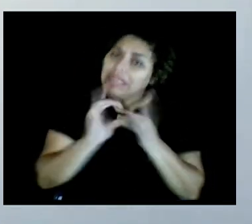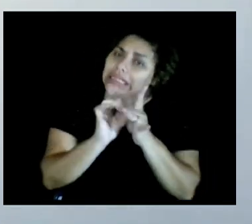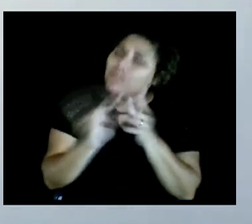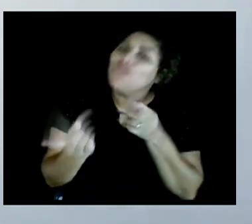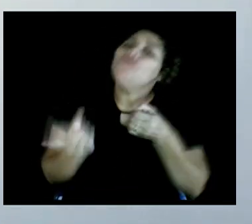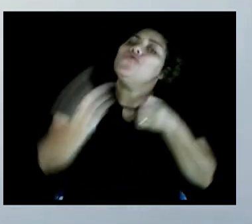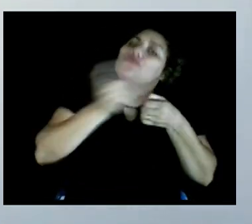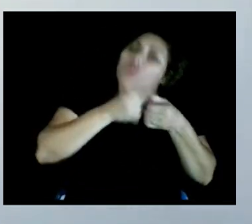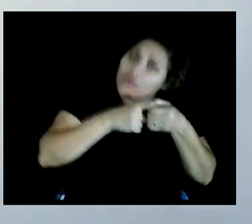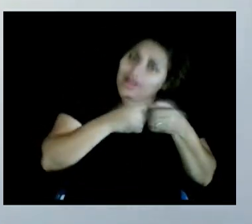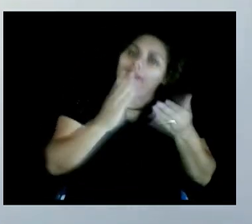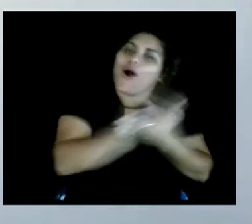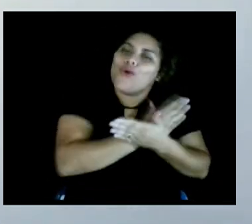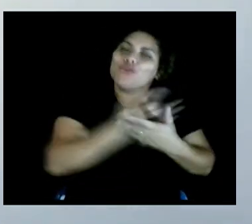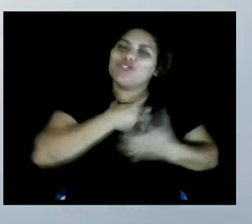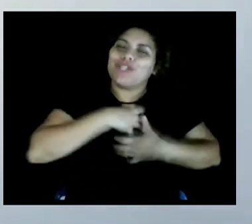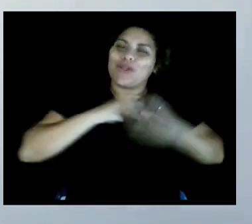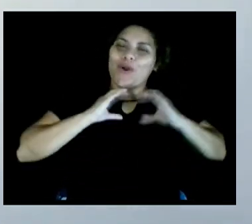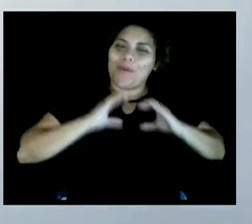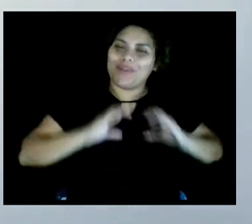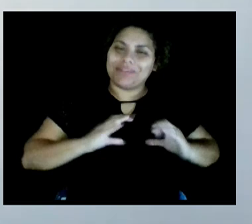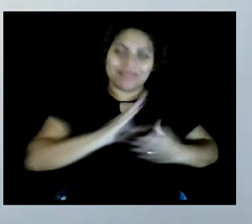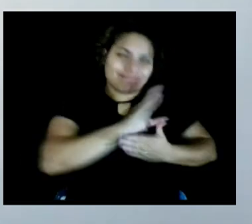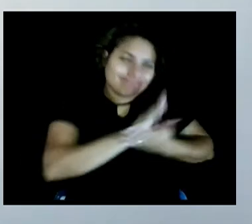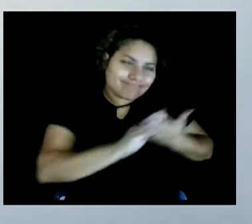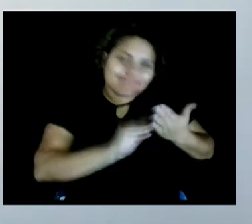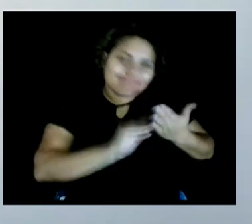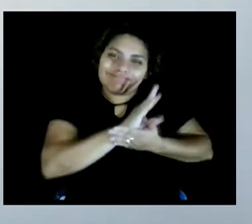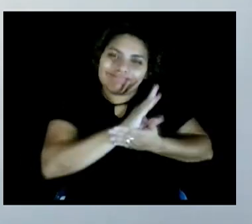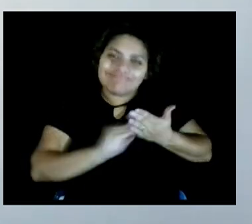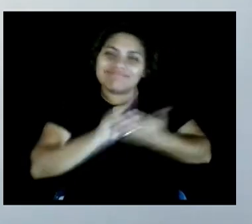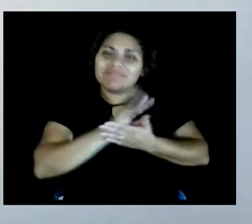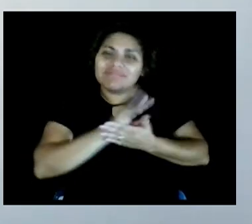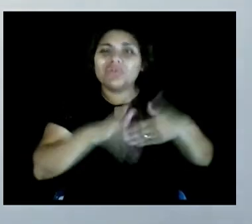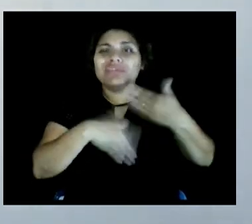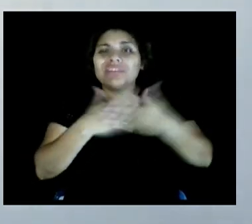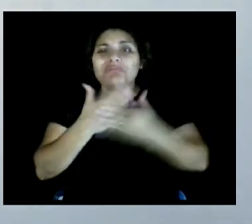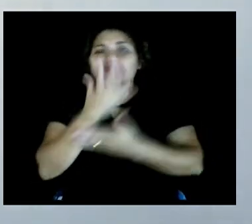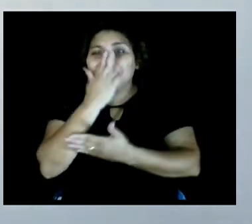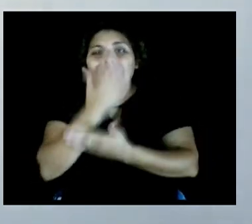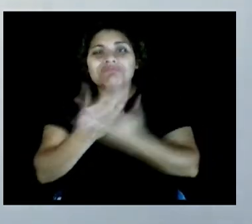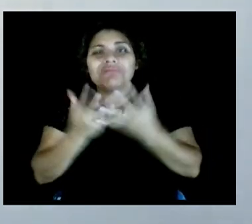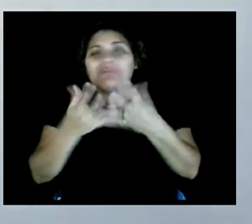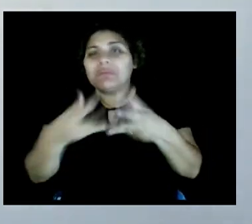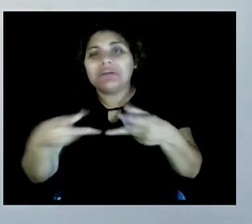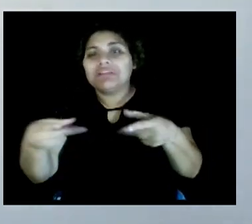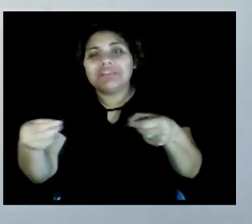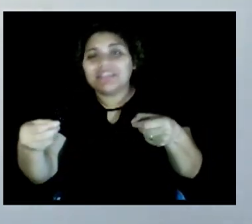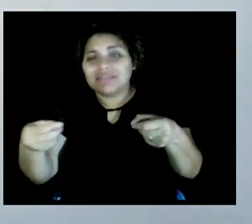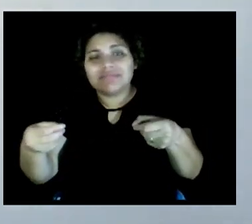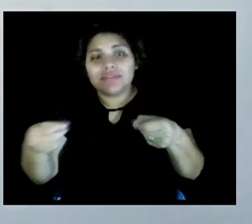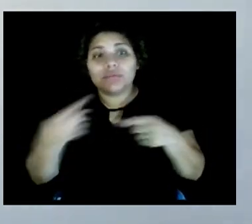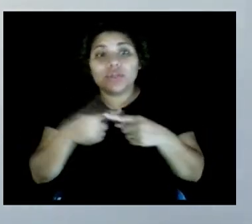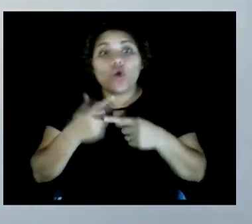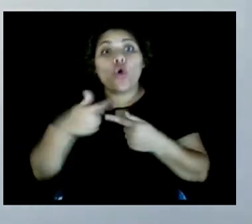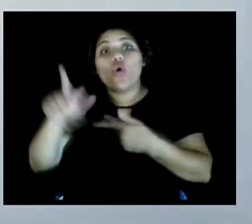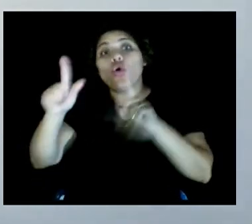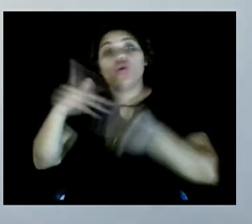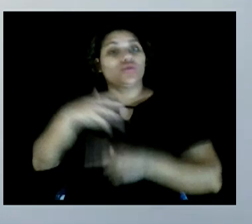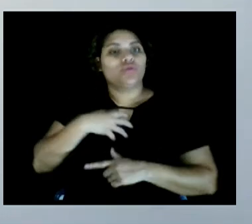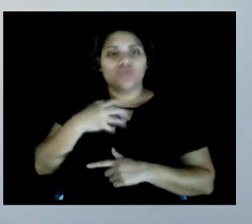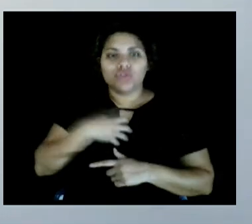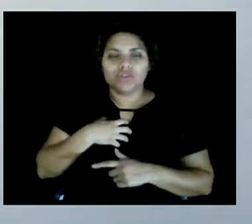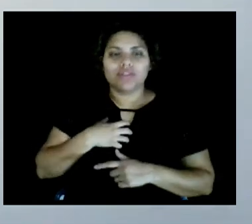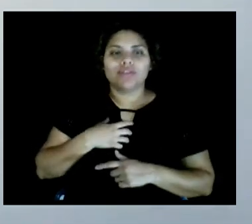ela fazia antes e que, com o tempo, às vezes, até se perdeu. Mas verdade. Mas de outras maneiras, né? Como a gente tá trazendo